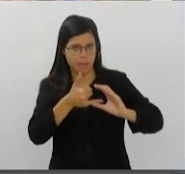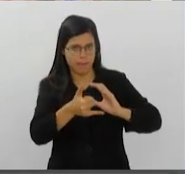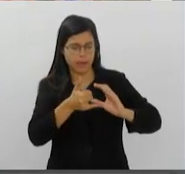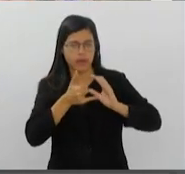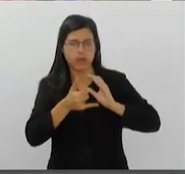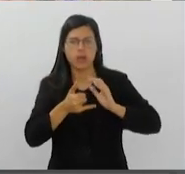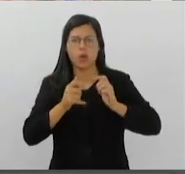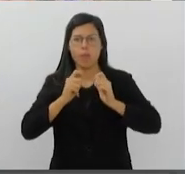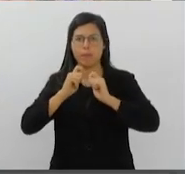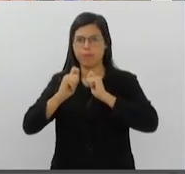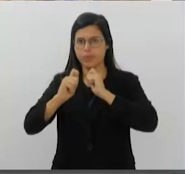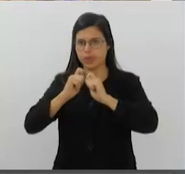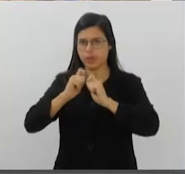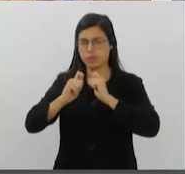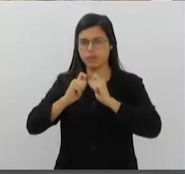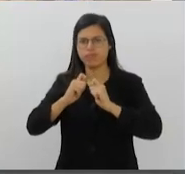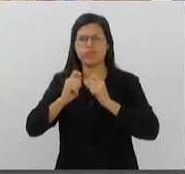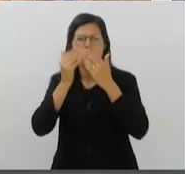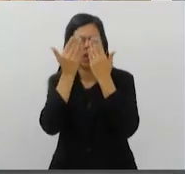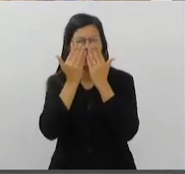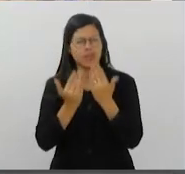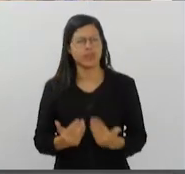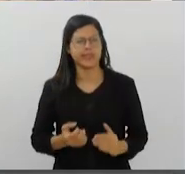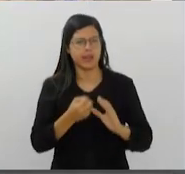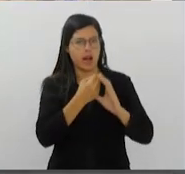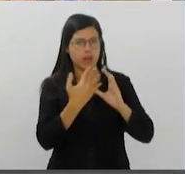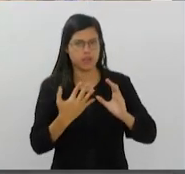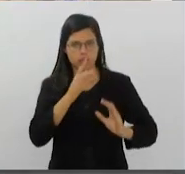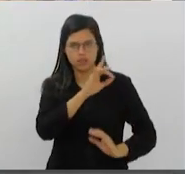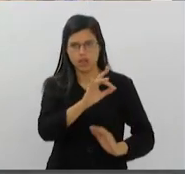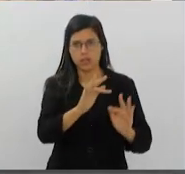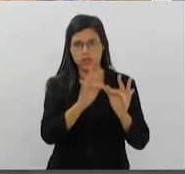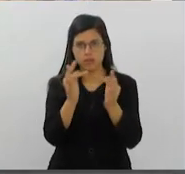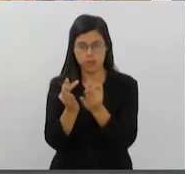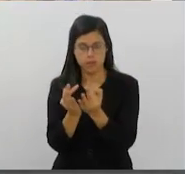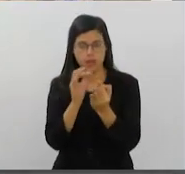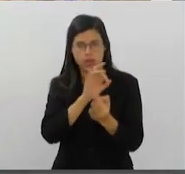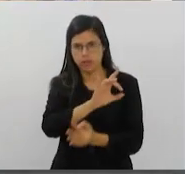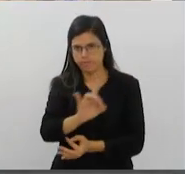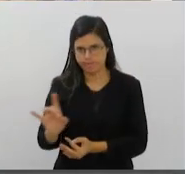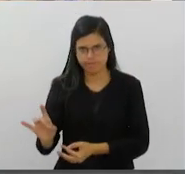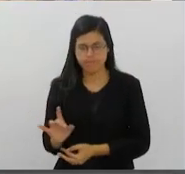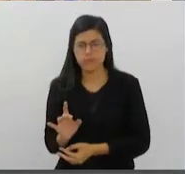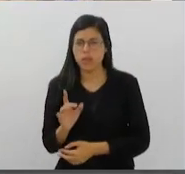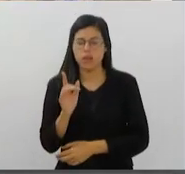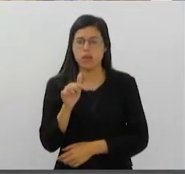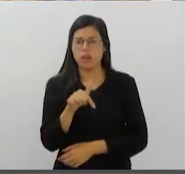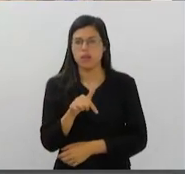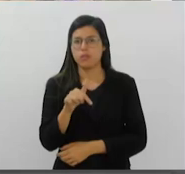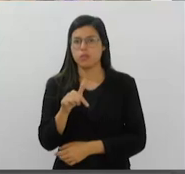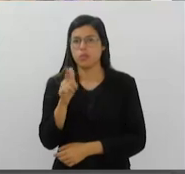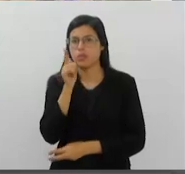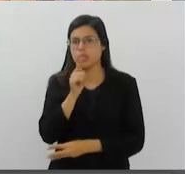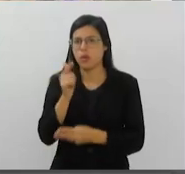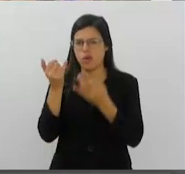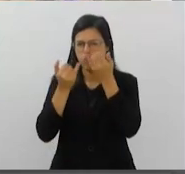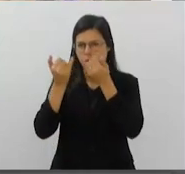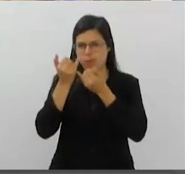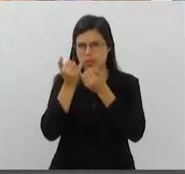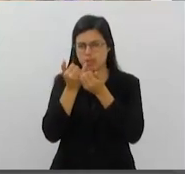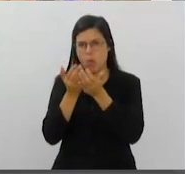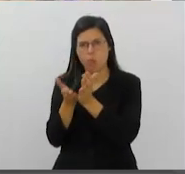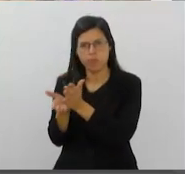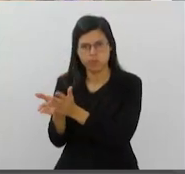uma entrevista, elas analisam as características de cada família para que elas possam, através dessas informações